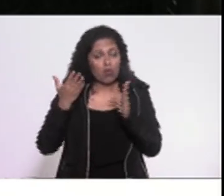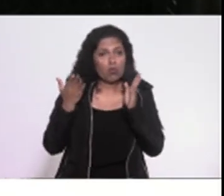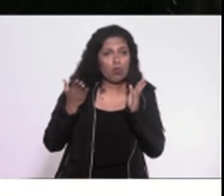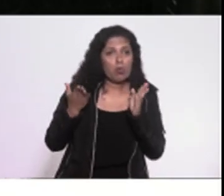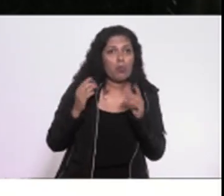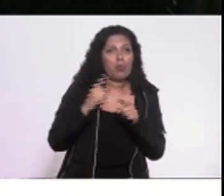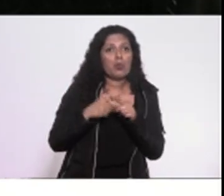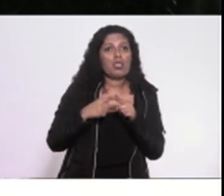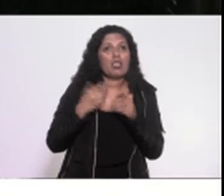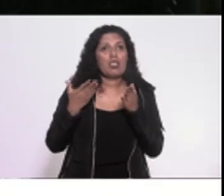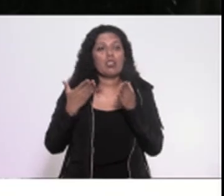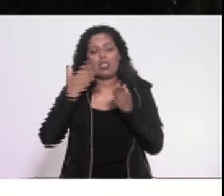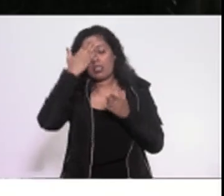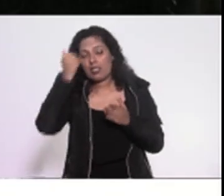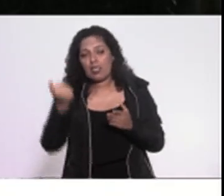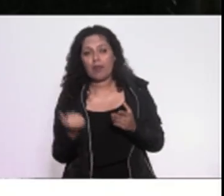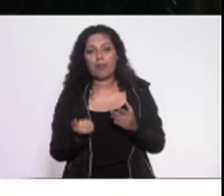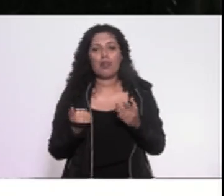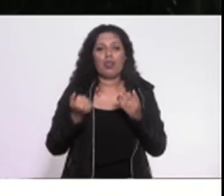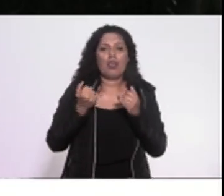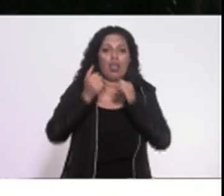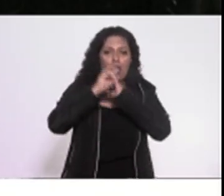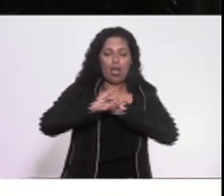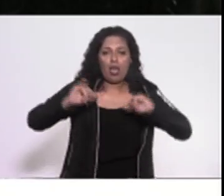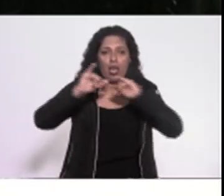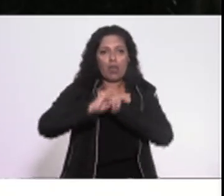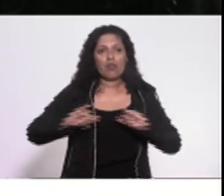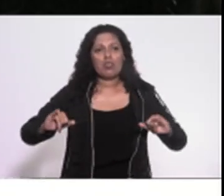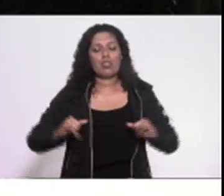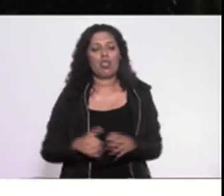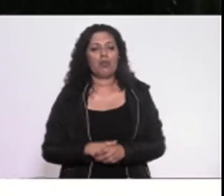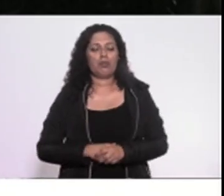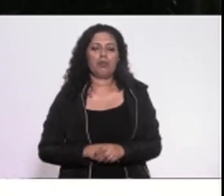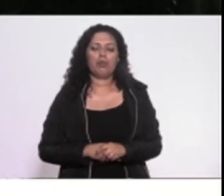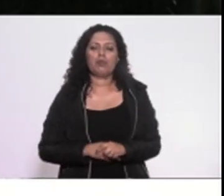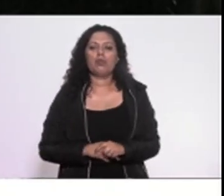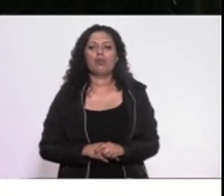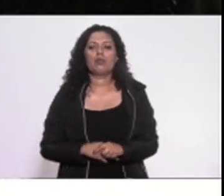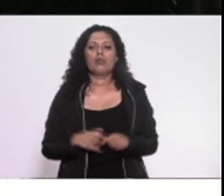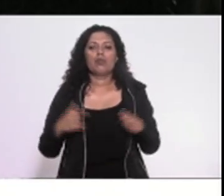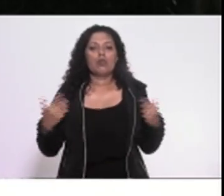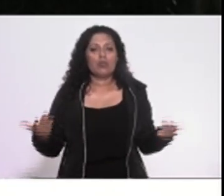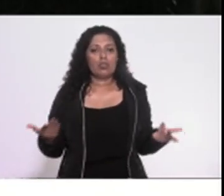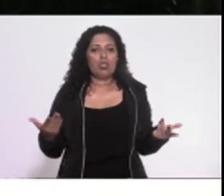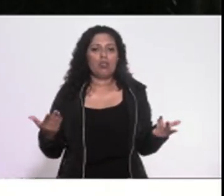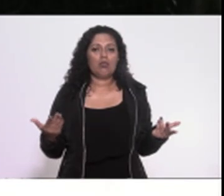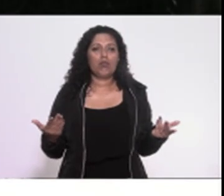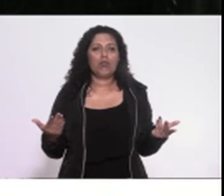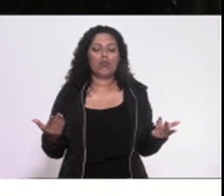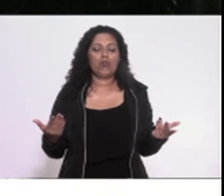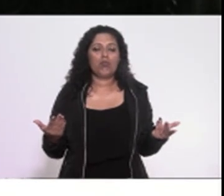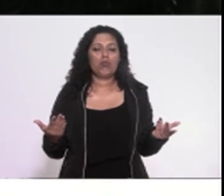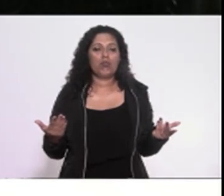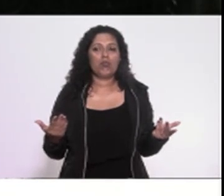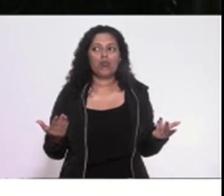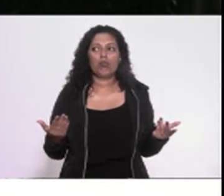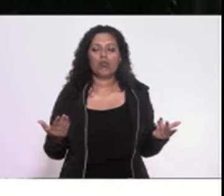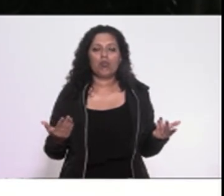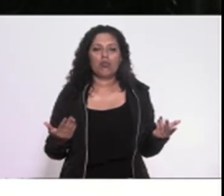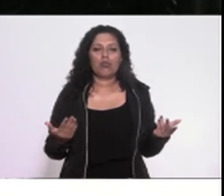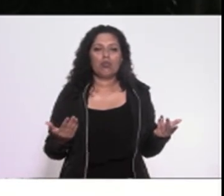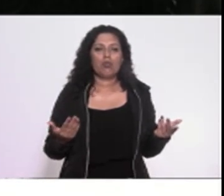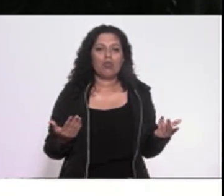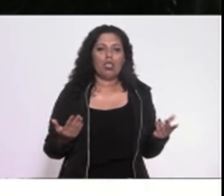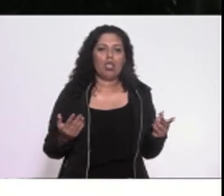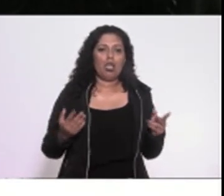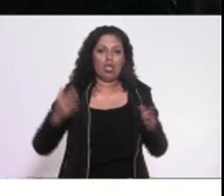tentativa de trazer a notícia até a autoridade policial. E não raras vezes, na minha